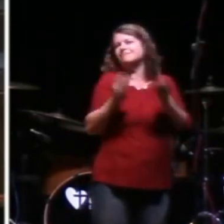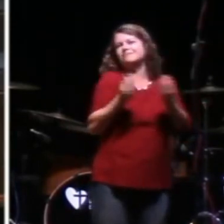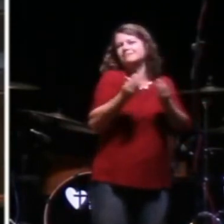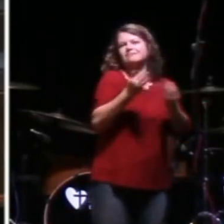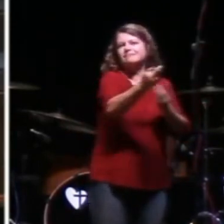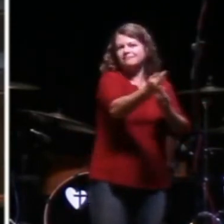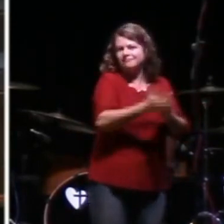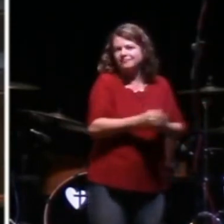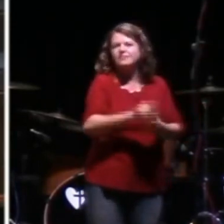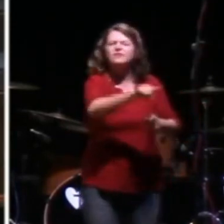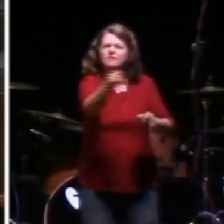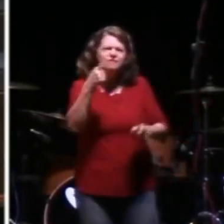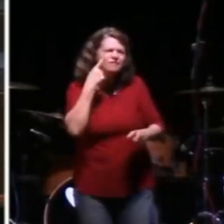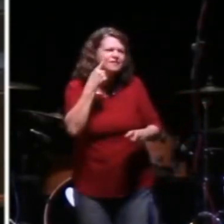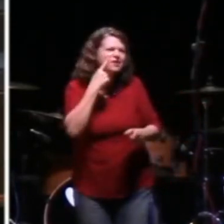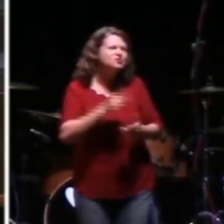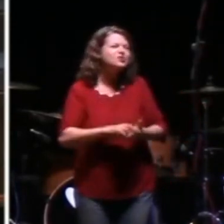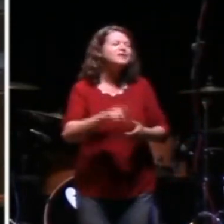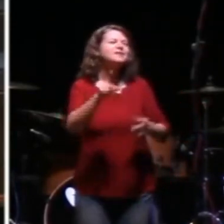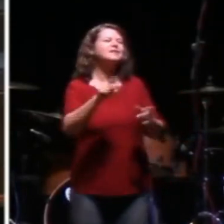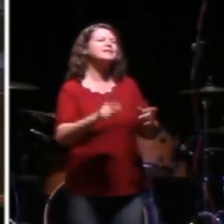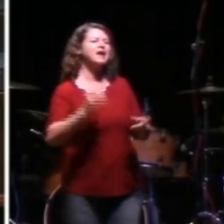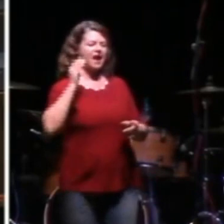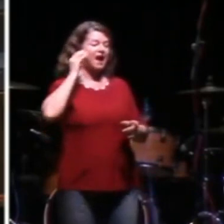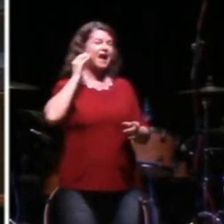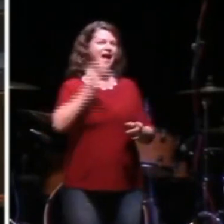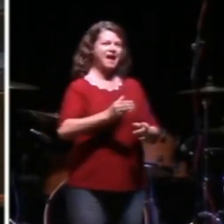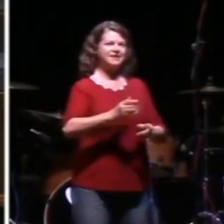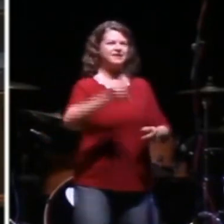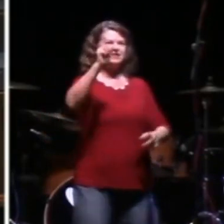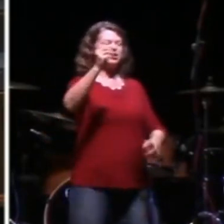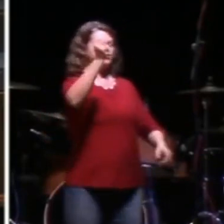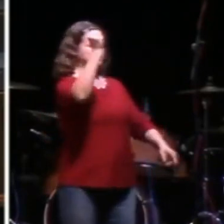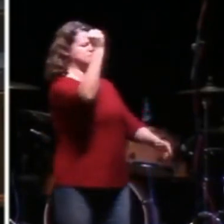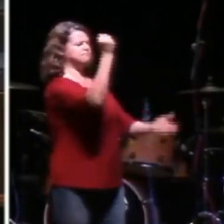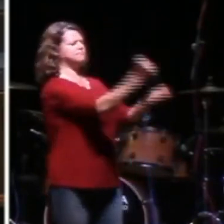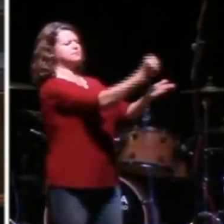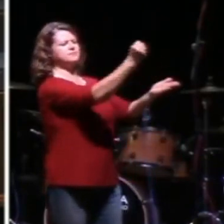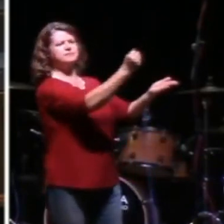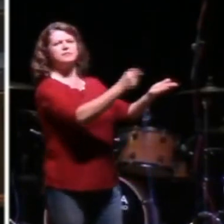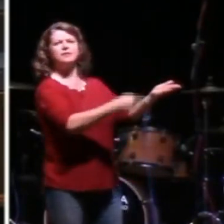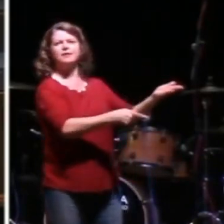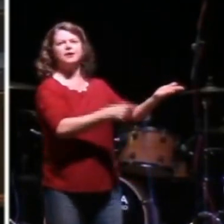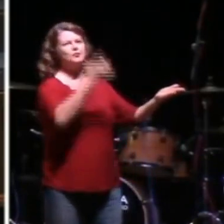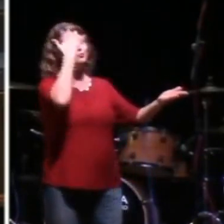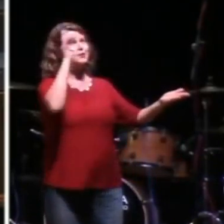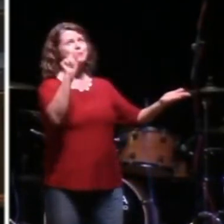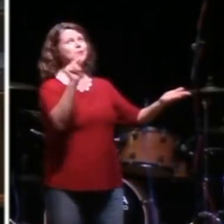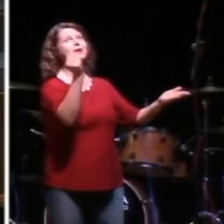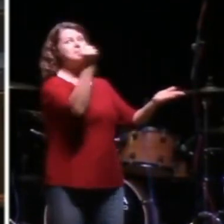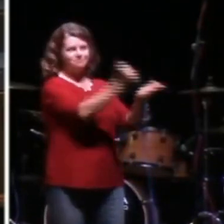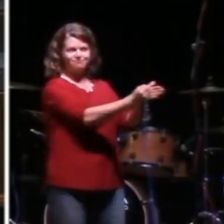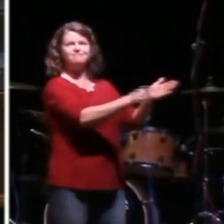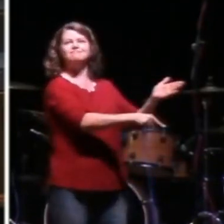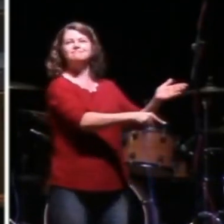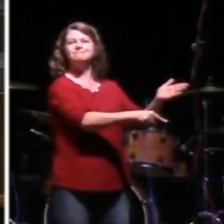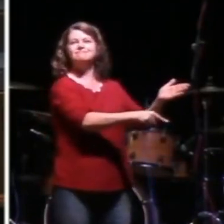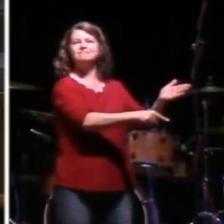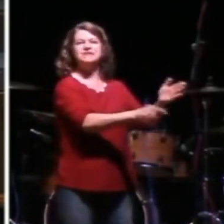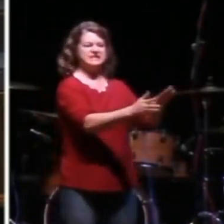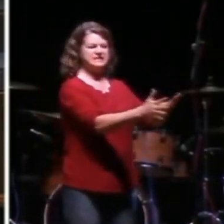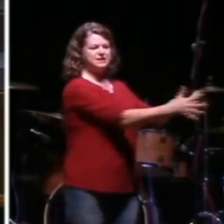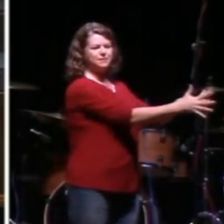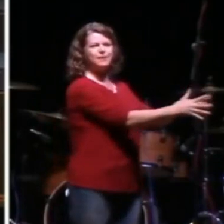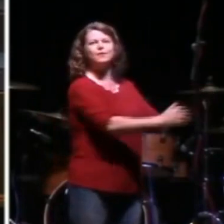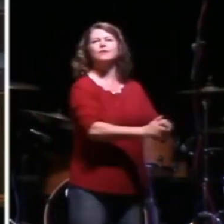gênesis capítulo 4 10 coloca um sinal em mim e você nós somos selados pelo espírito santo a promessa